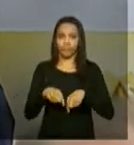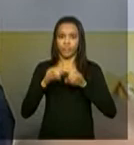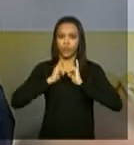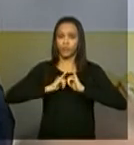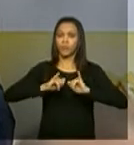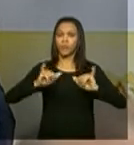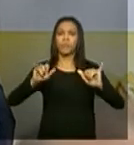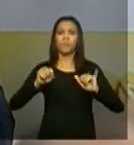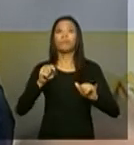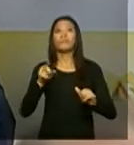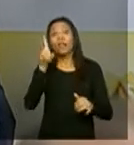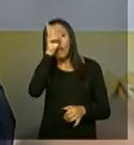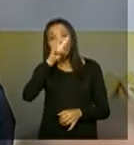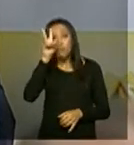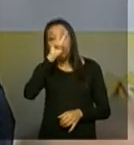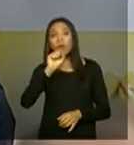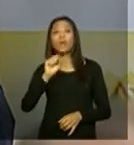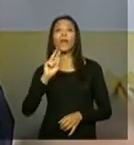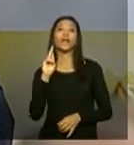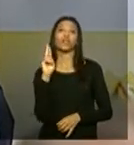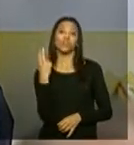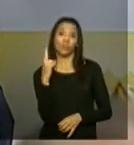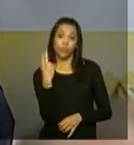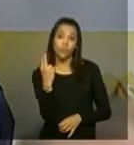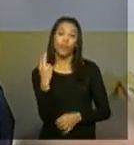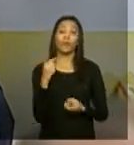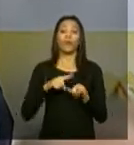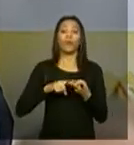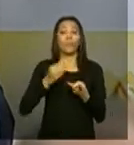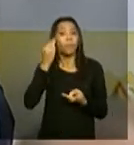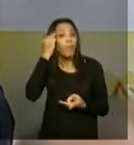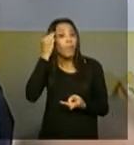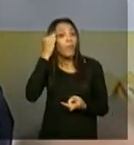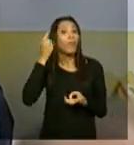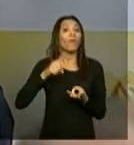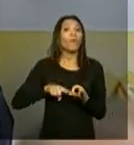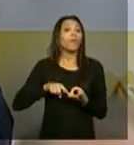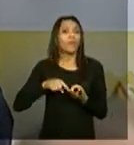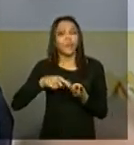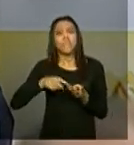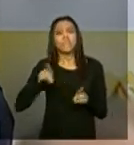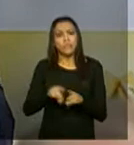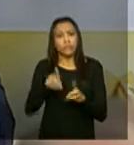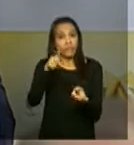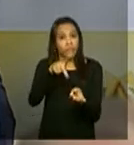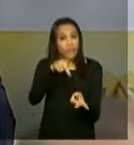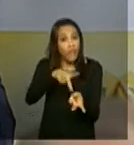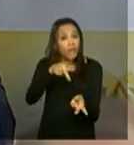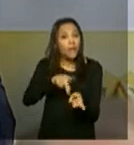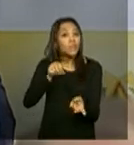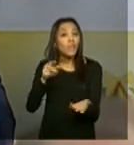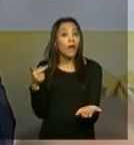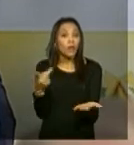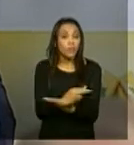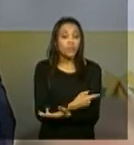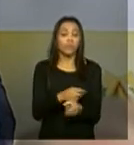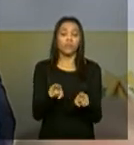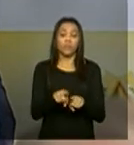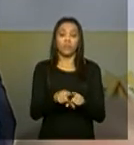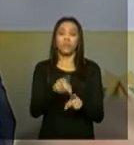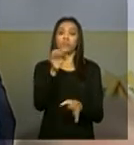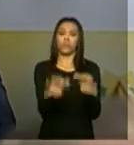o resgate da história o resgate da memória da verdade e da justiça para com